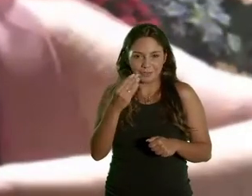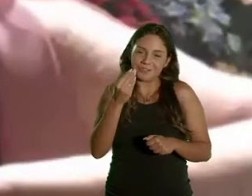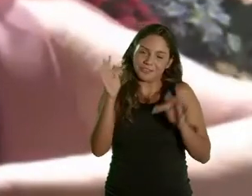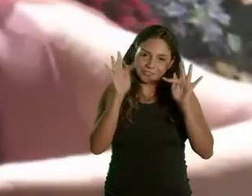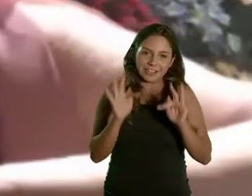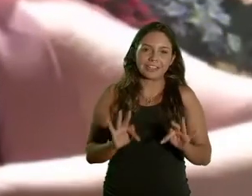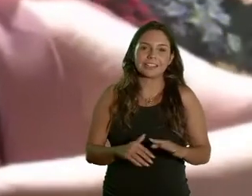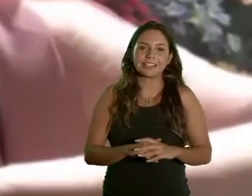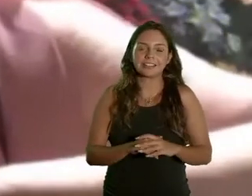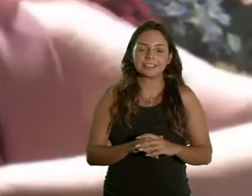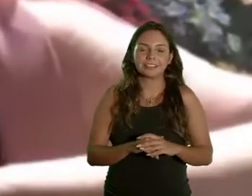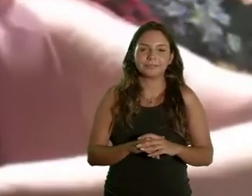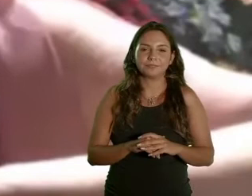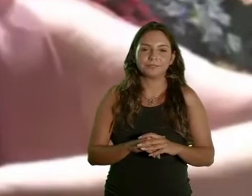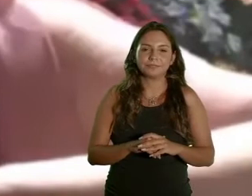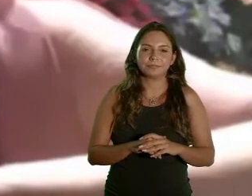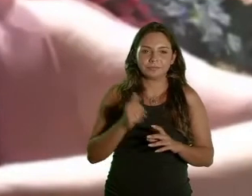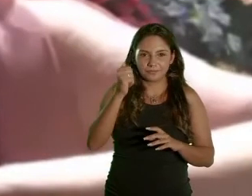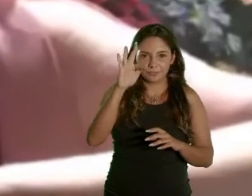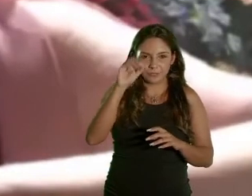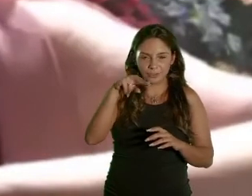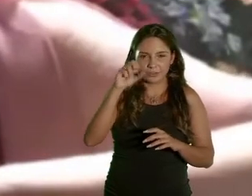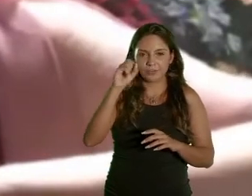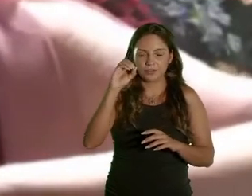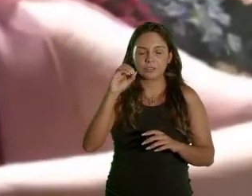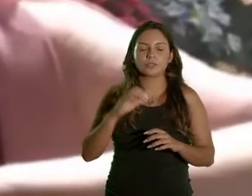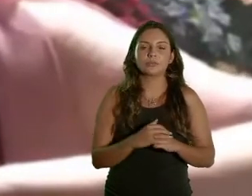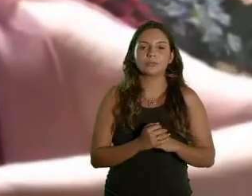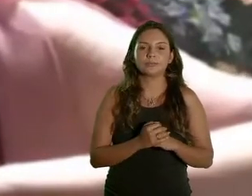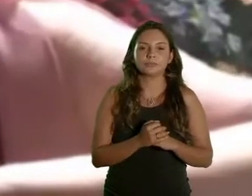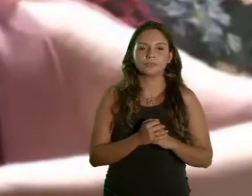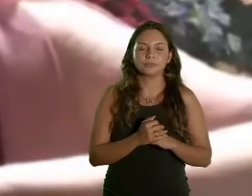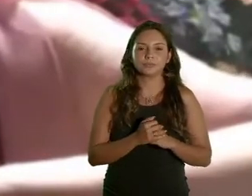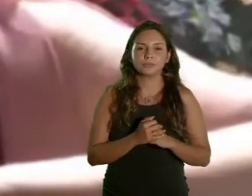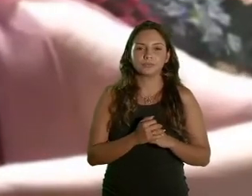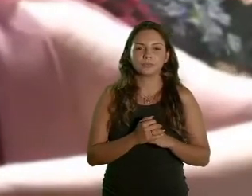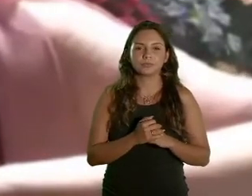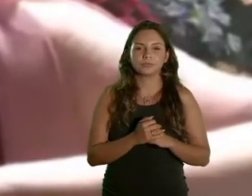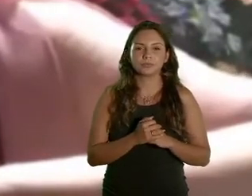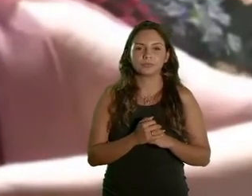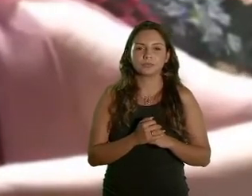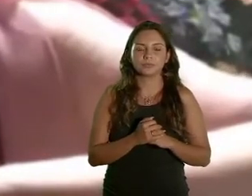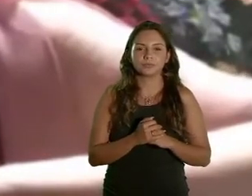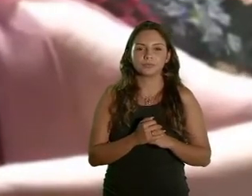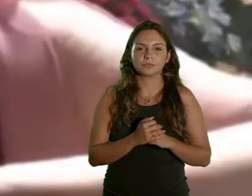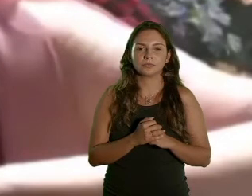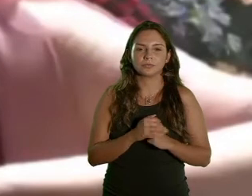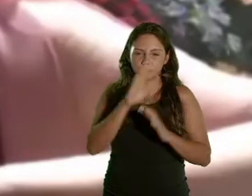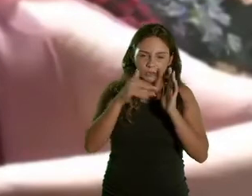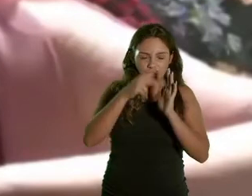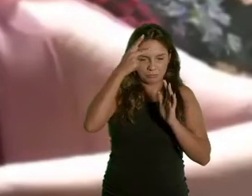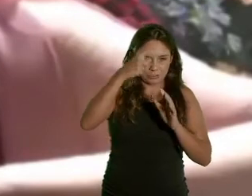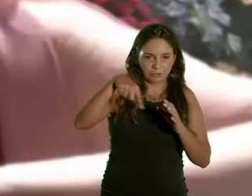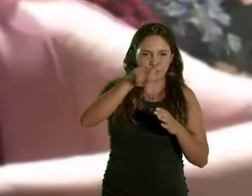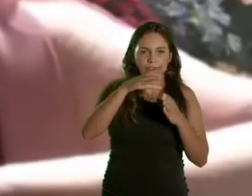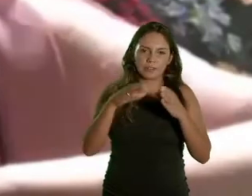grata ao Afonso, a todos os curadores, a toda a